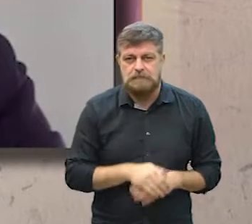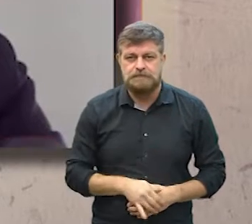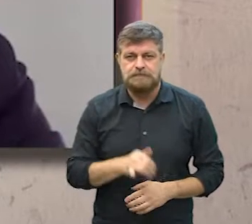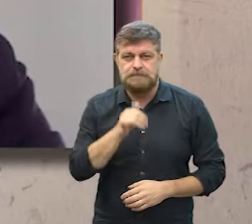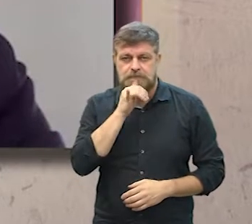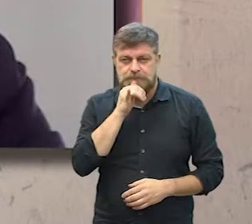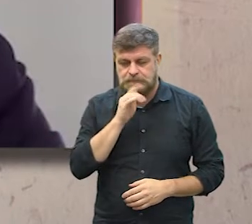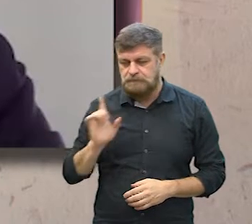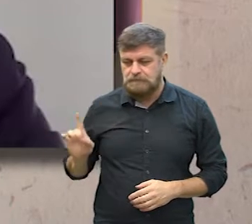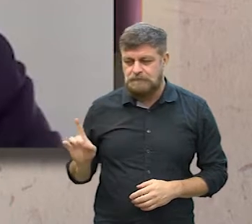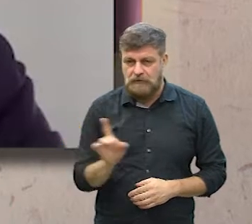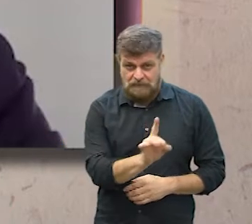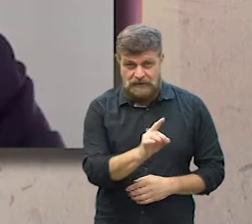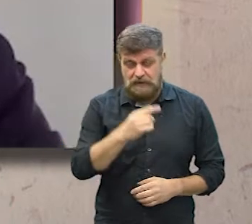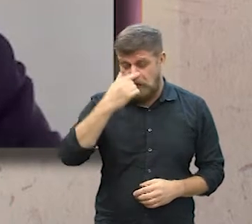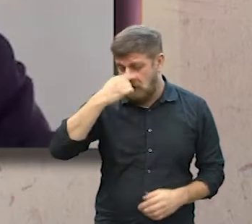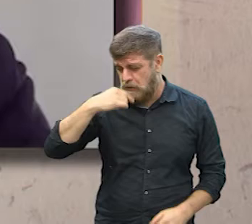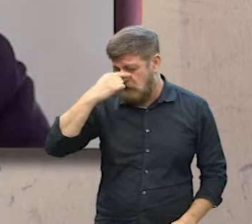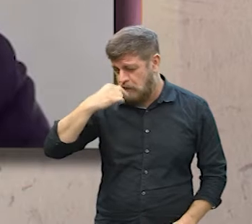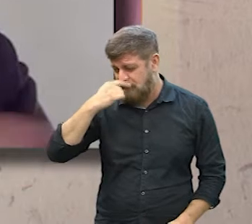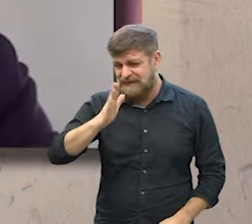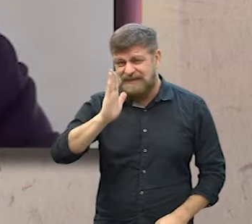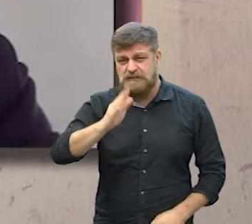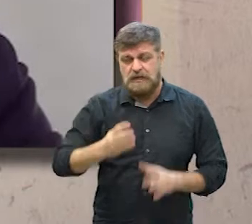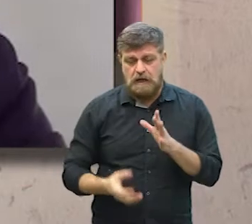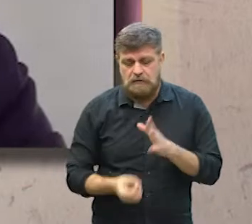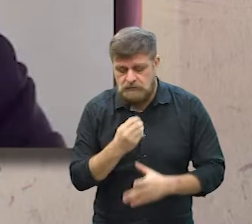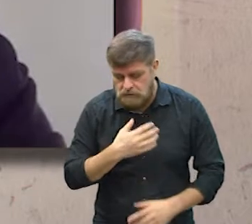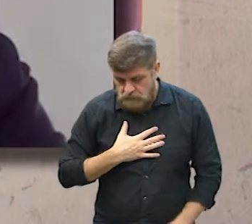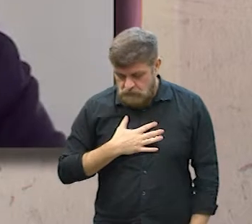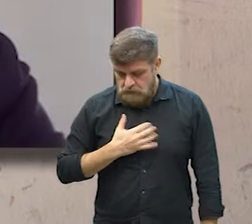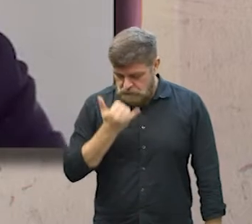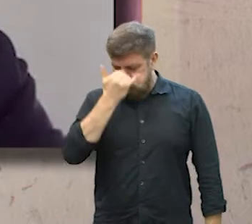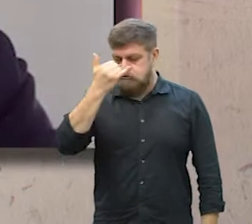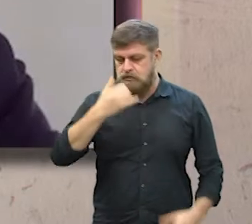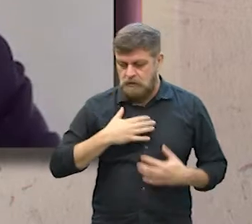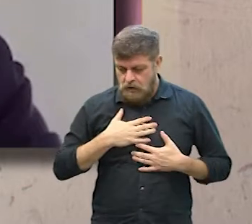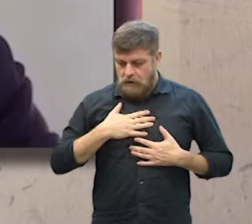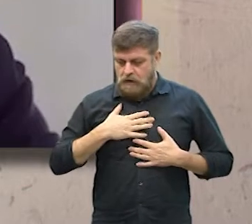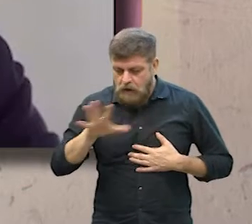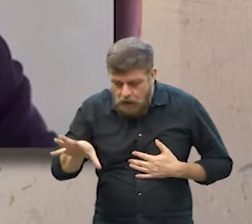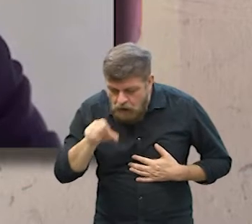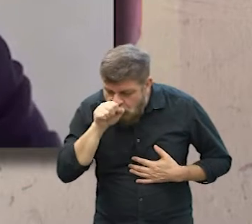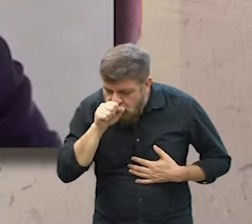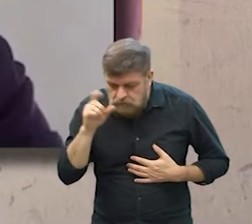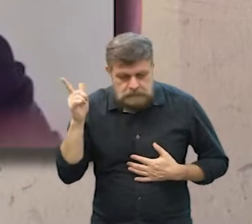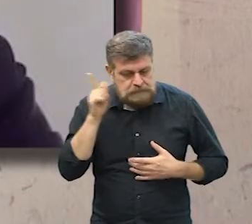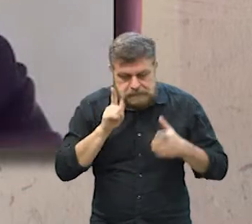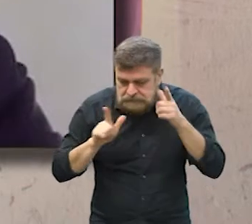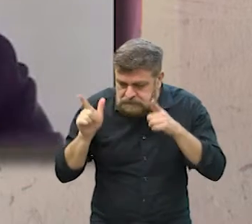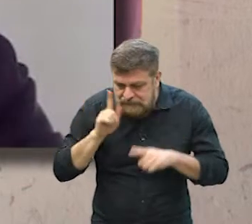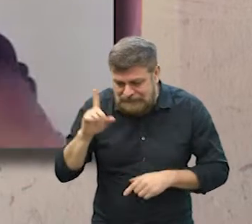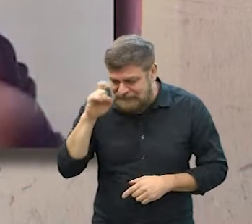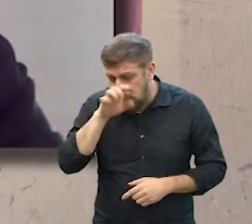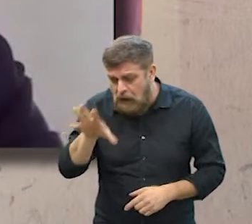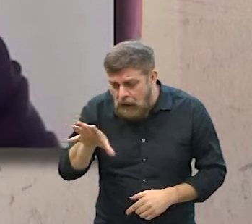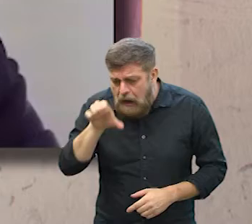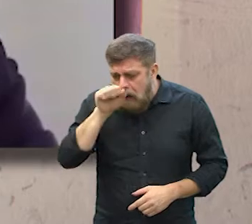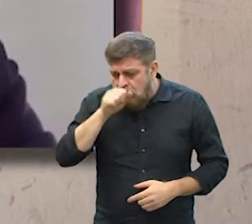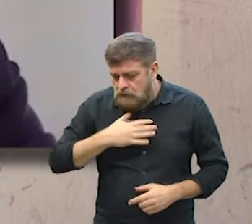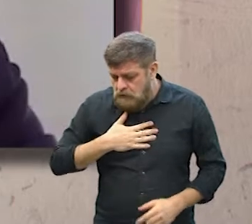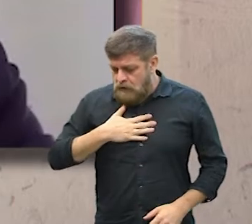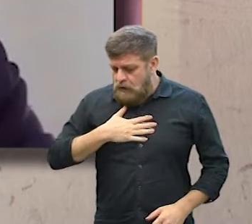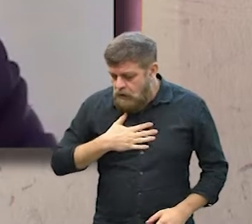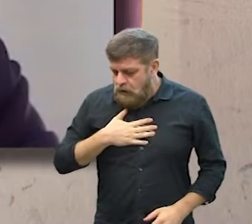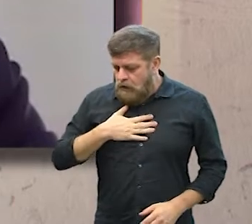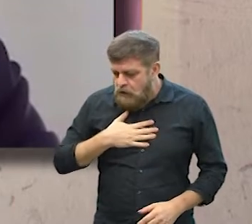pessoa, por exemplo, pega um resfriado, já tem aquela tendência e daí começa a ter uma crise de asma. Dali em diante, ela tende a repetir essas